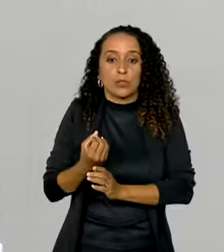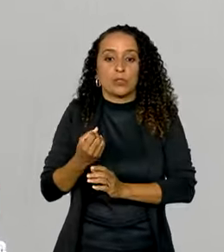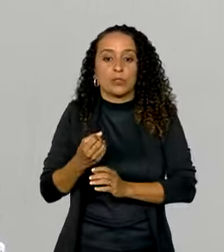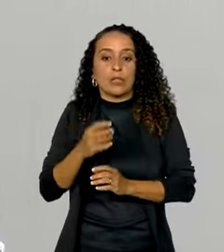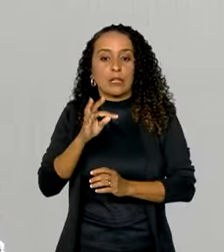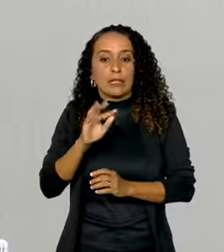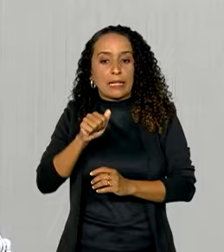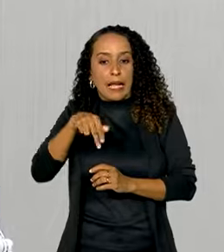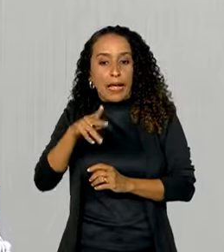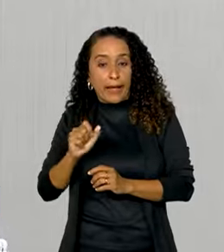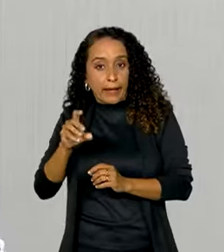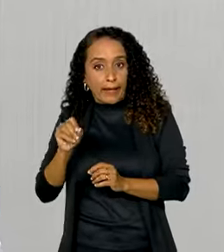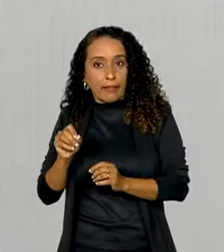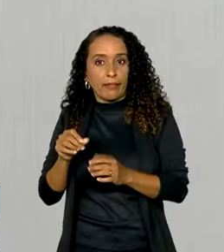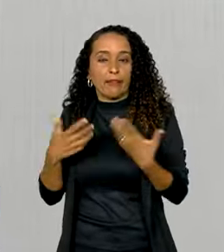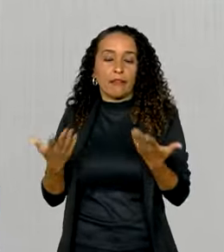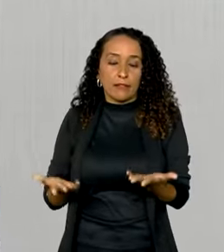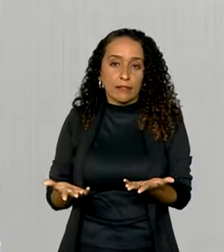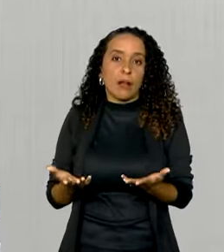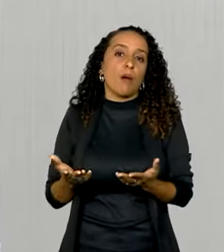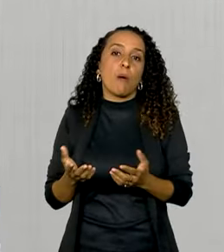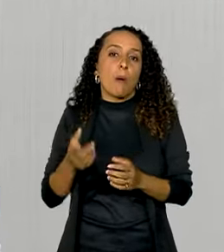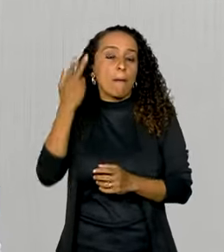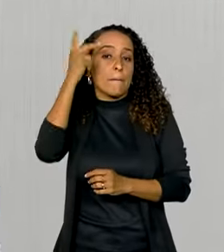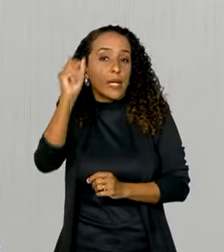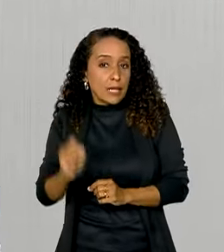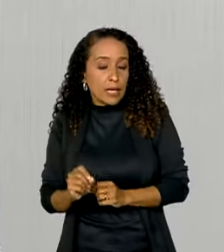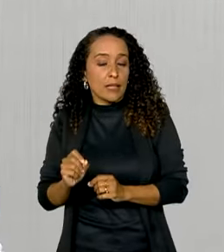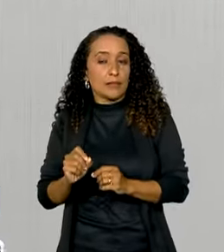Takeda, muito restrita, não é, para que ela